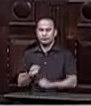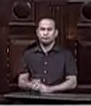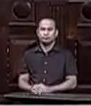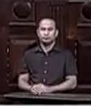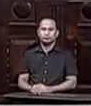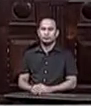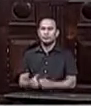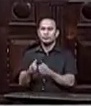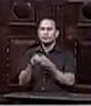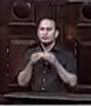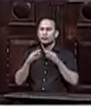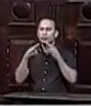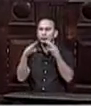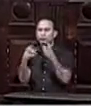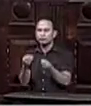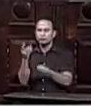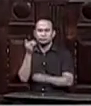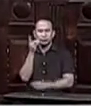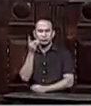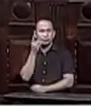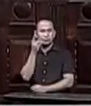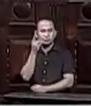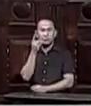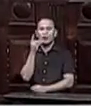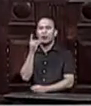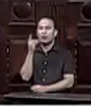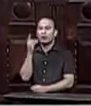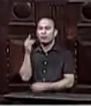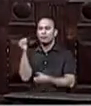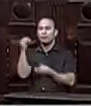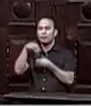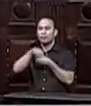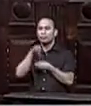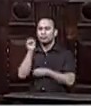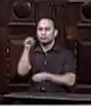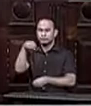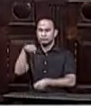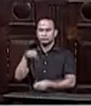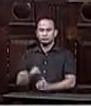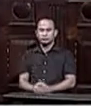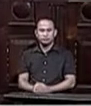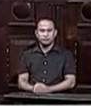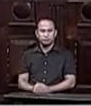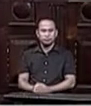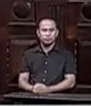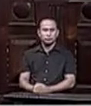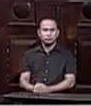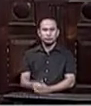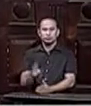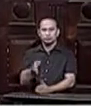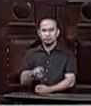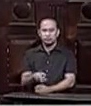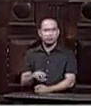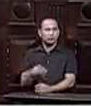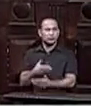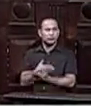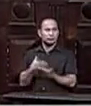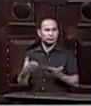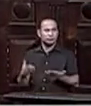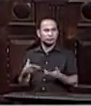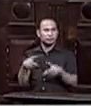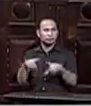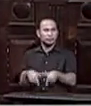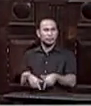todos, senhores deputados e deputadas, o voto sim a essa matéria e dizer que a nossa bancada, já se expressou aqui o nosso líder, a